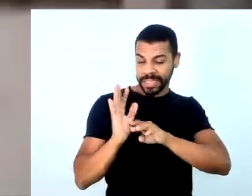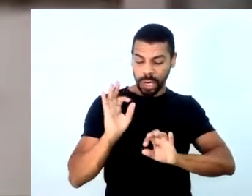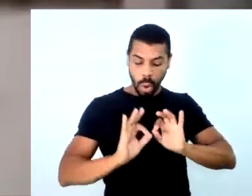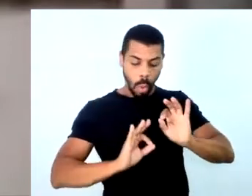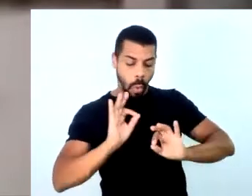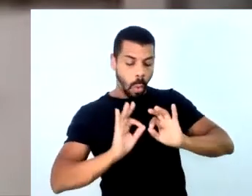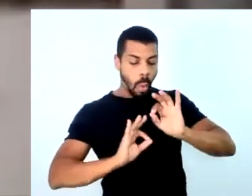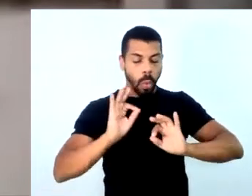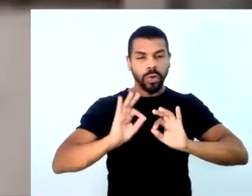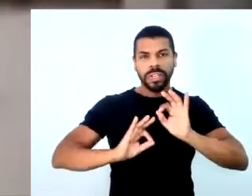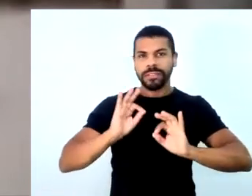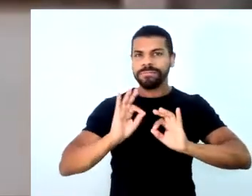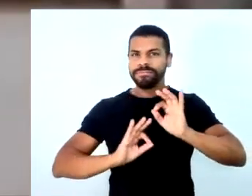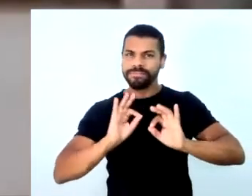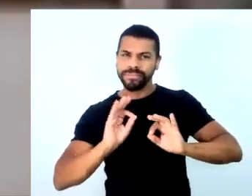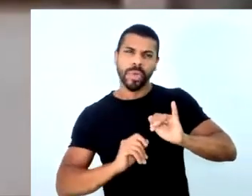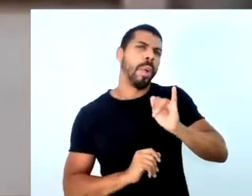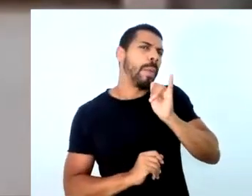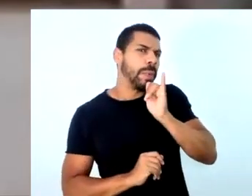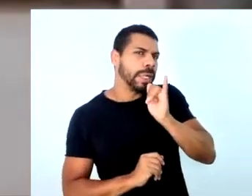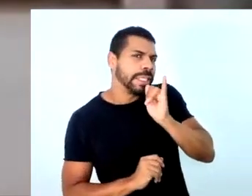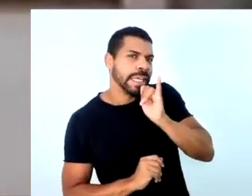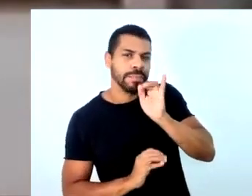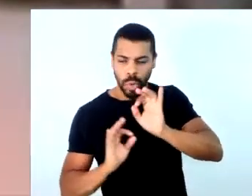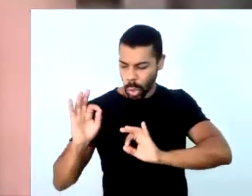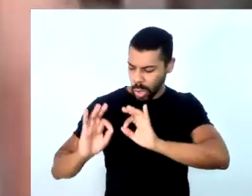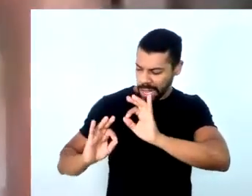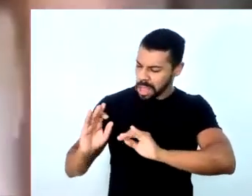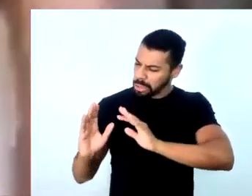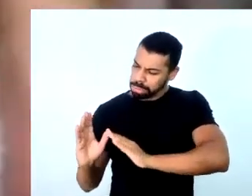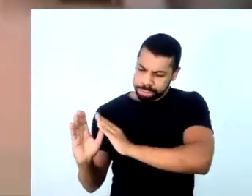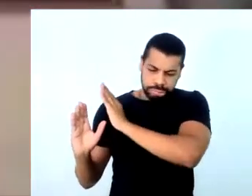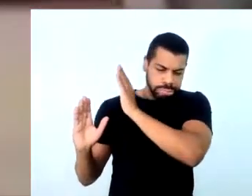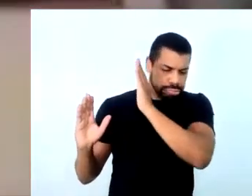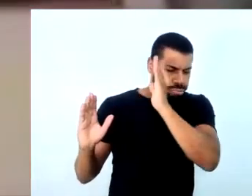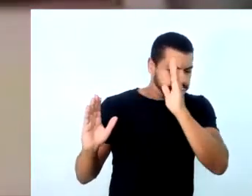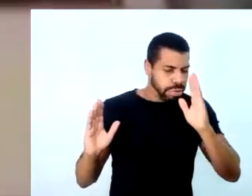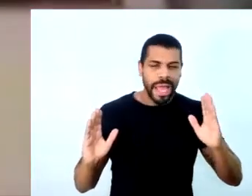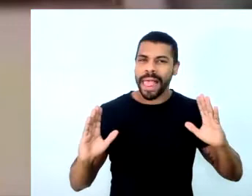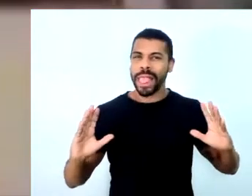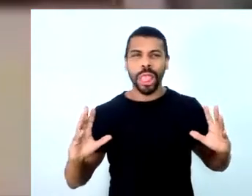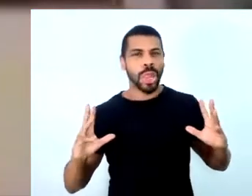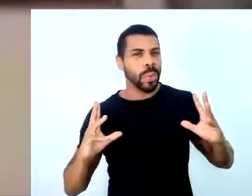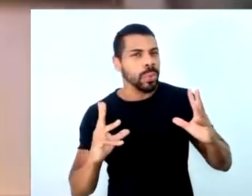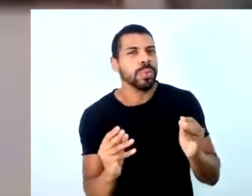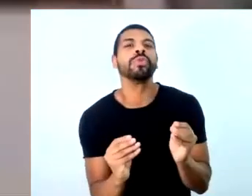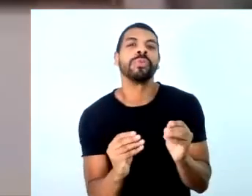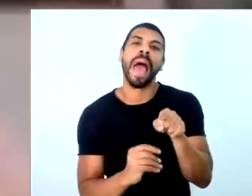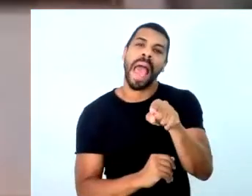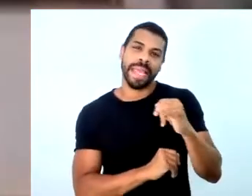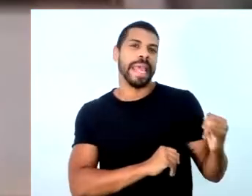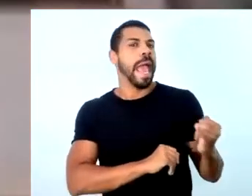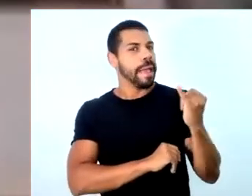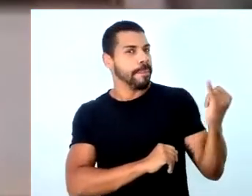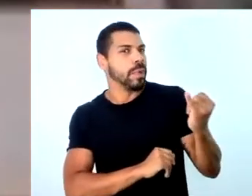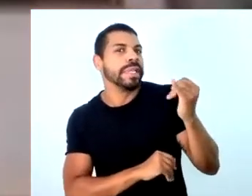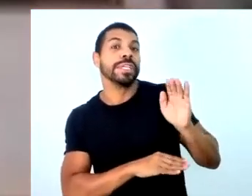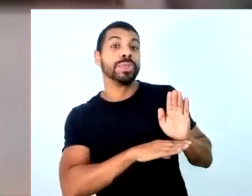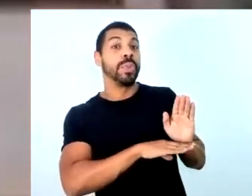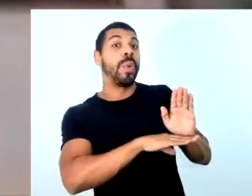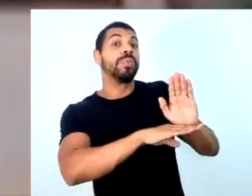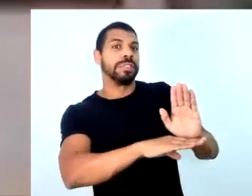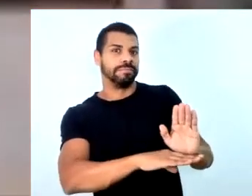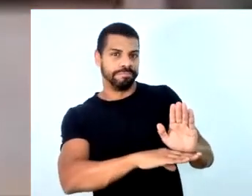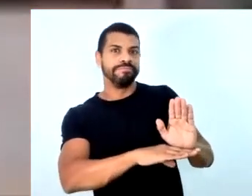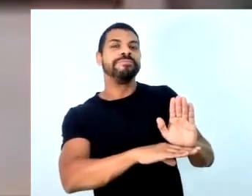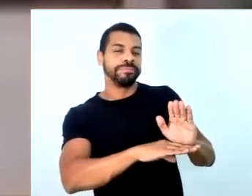método baseia-se na organização do projeto. Se o projeto está super bem organizado, então tudo flui. Daí a